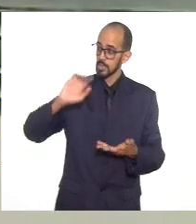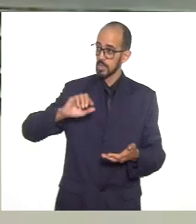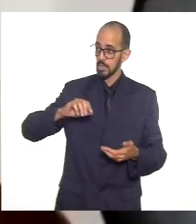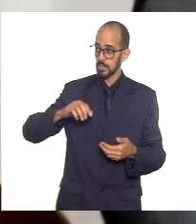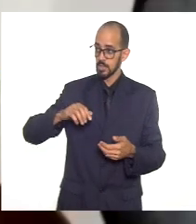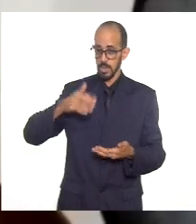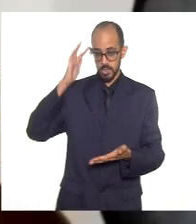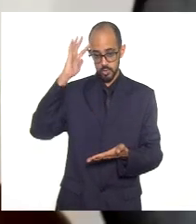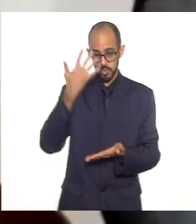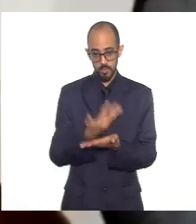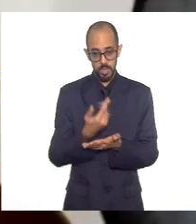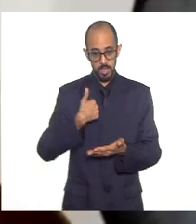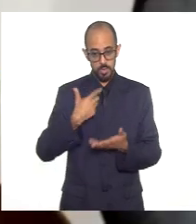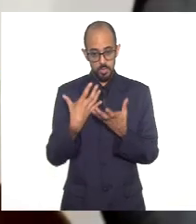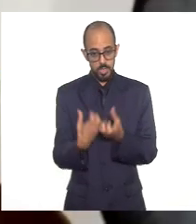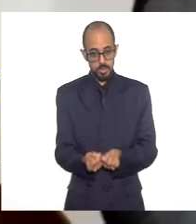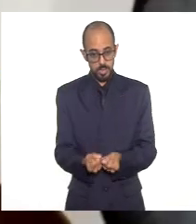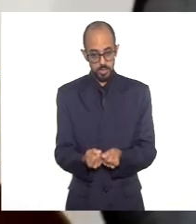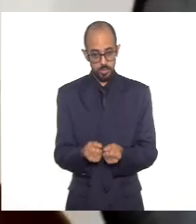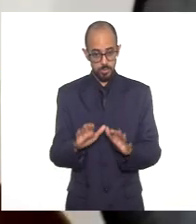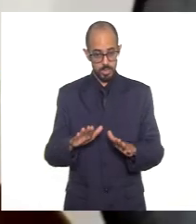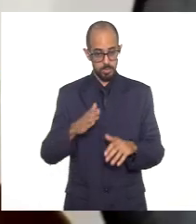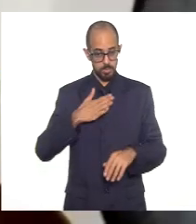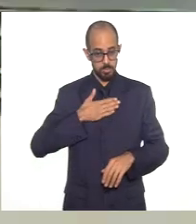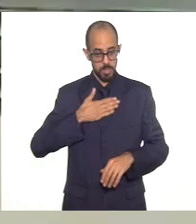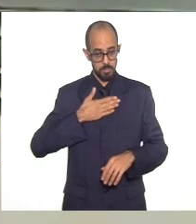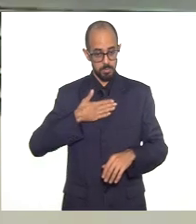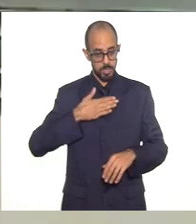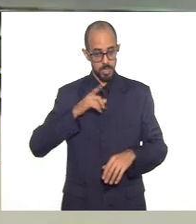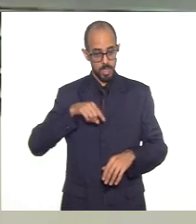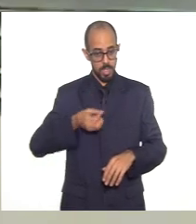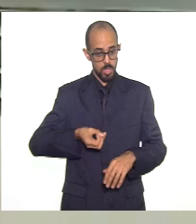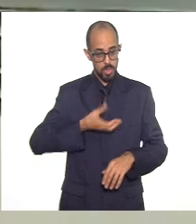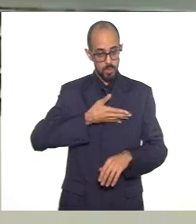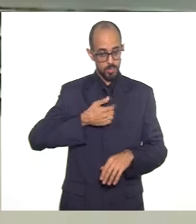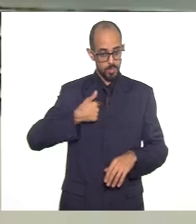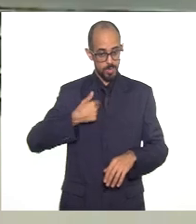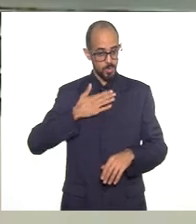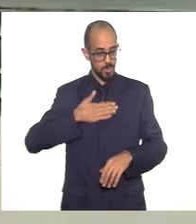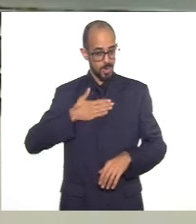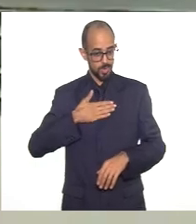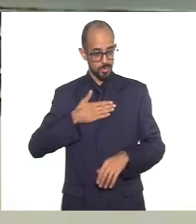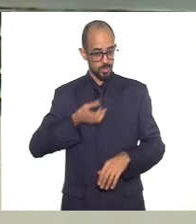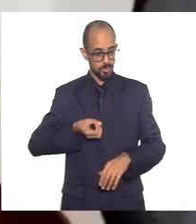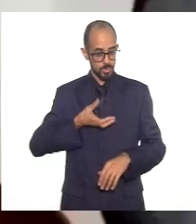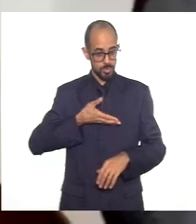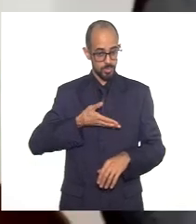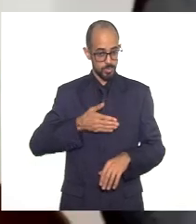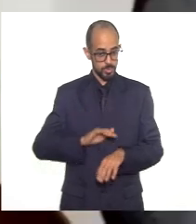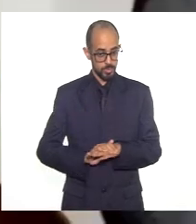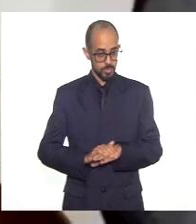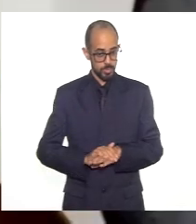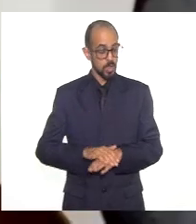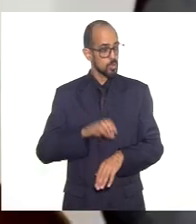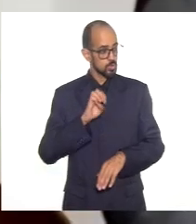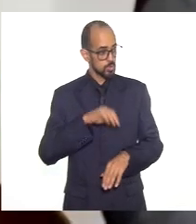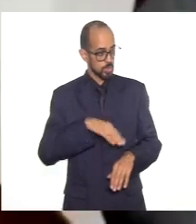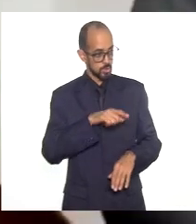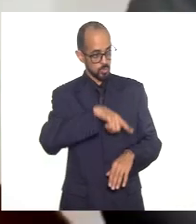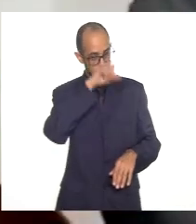topo. Mas, para mim, é uma inovação. Eu gosto da inovação. Não, discute. Discute sim,